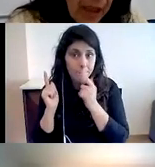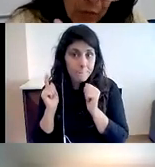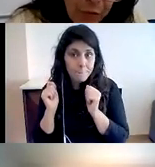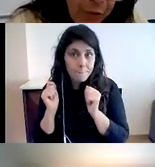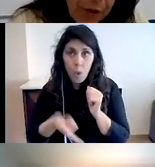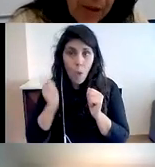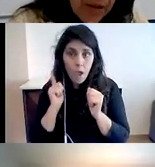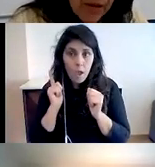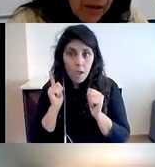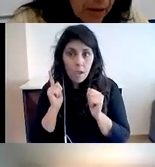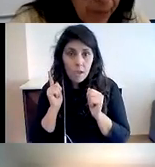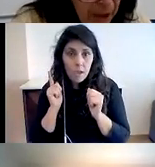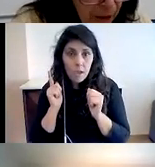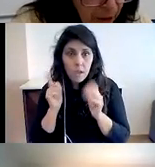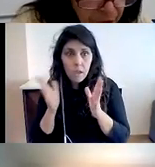de alguma forma,